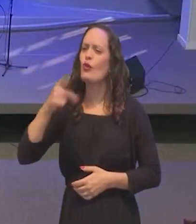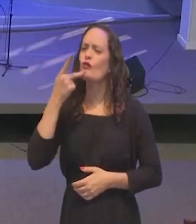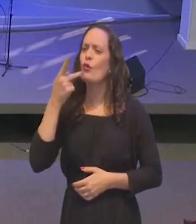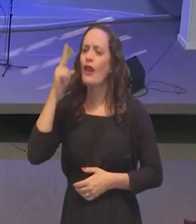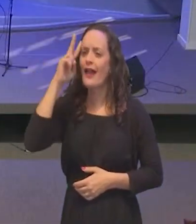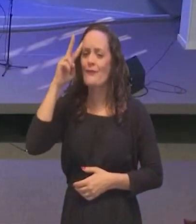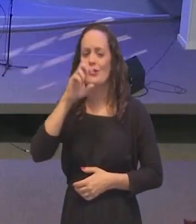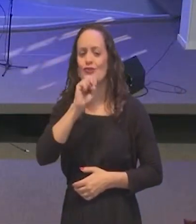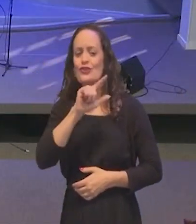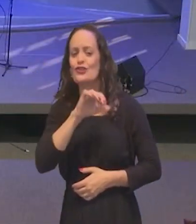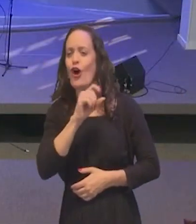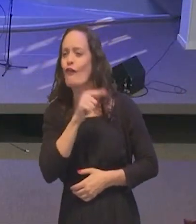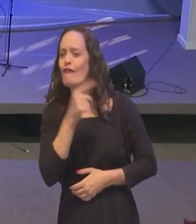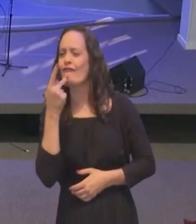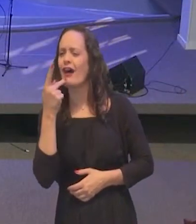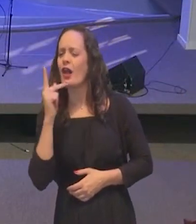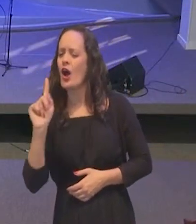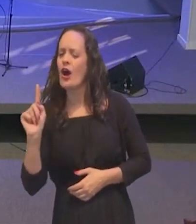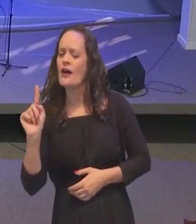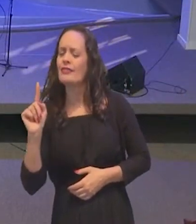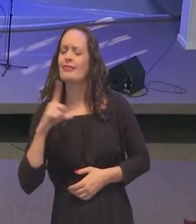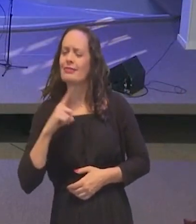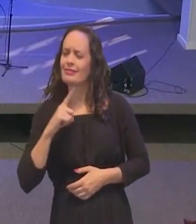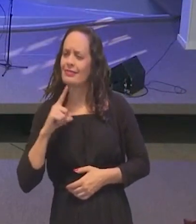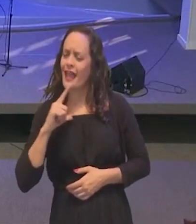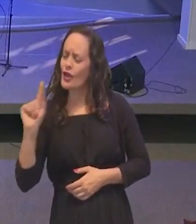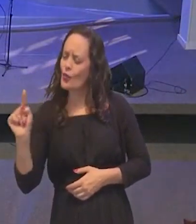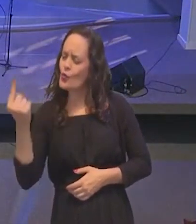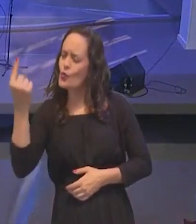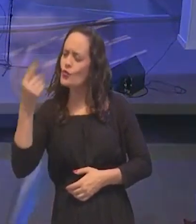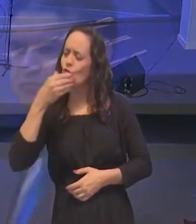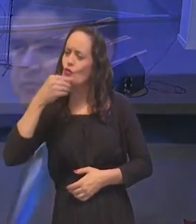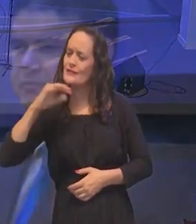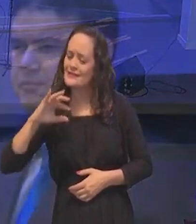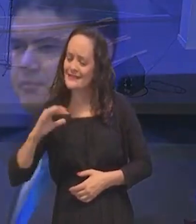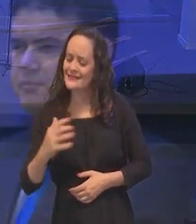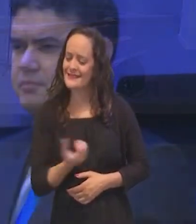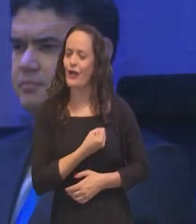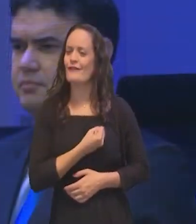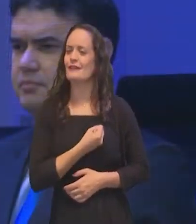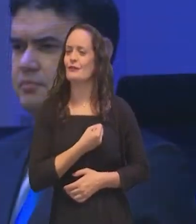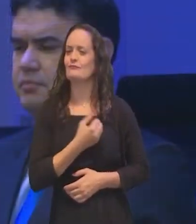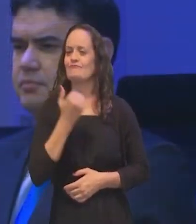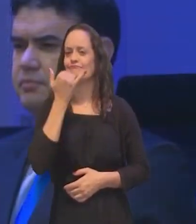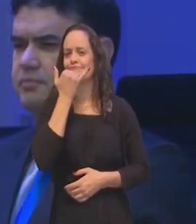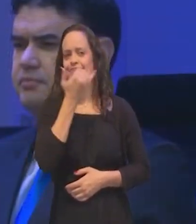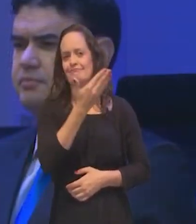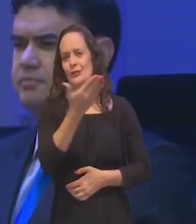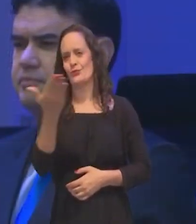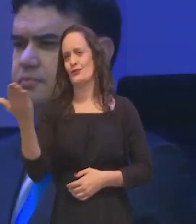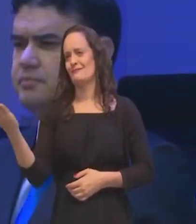cantou. Existe um Deus, existe um Salvador que te perdoa.